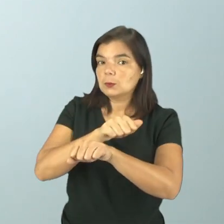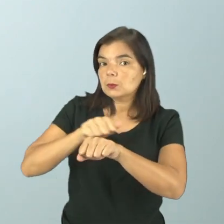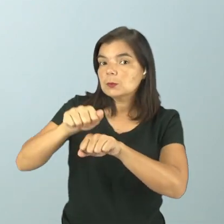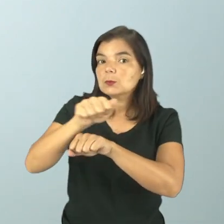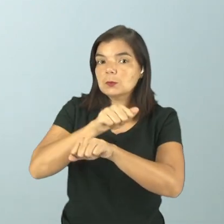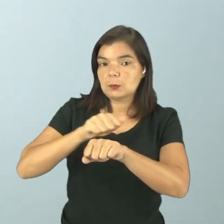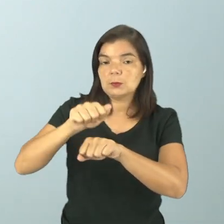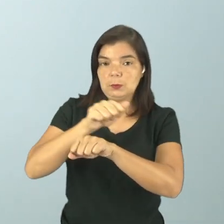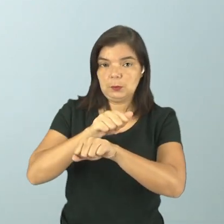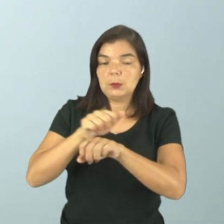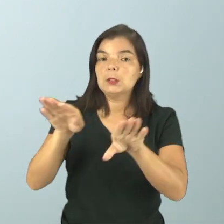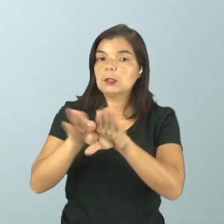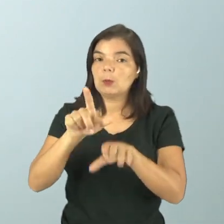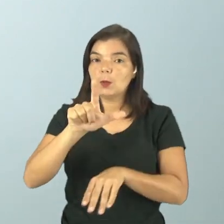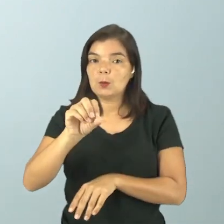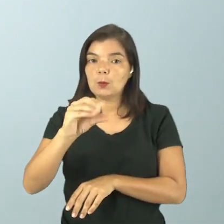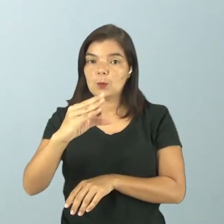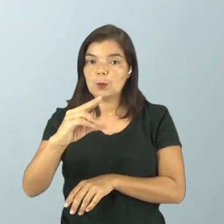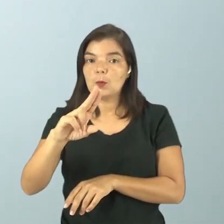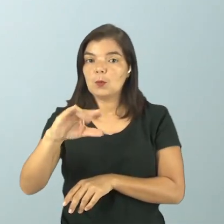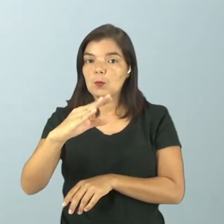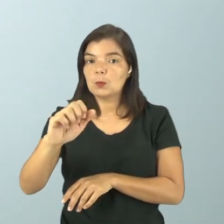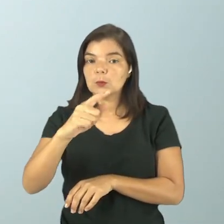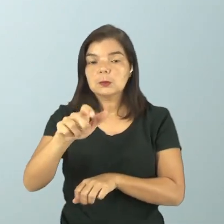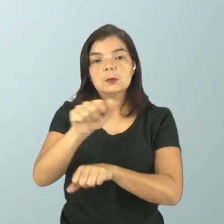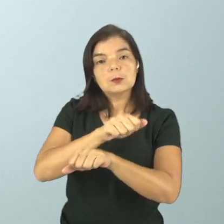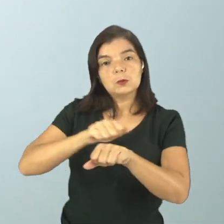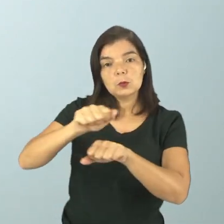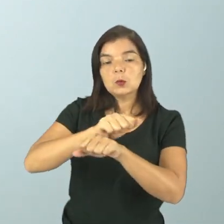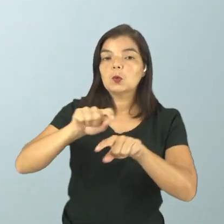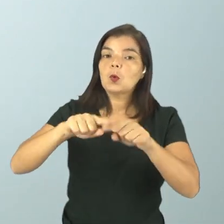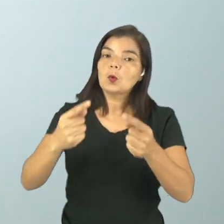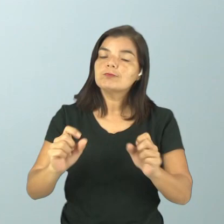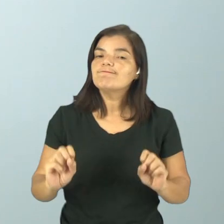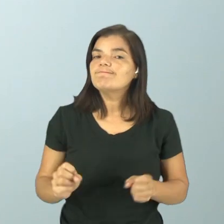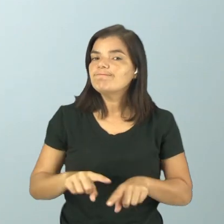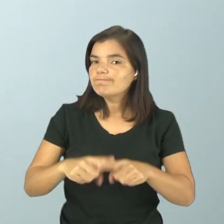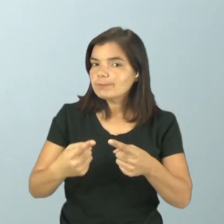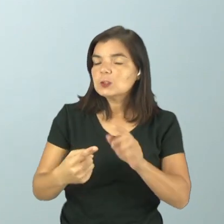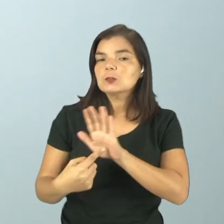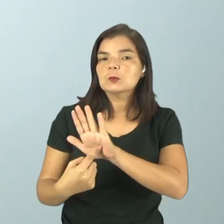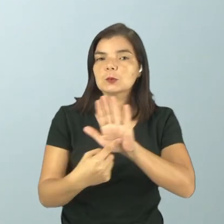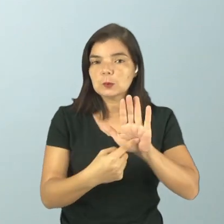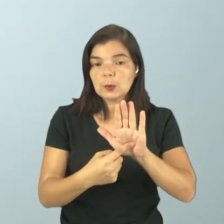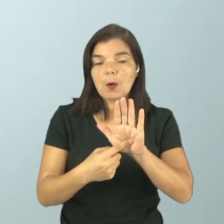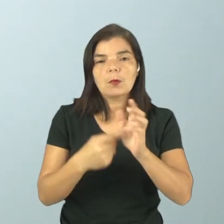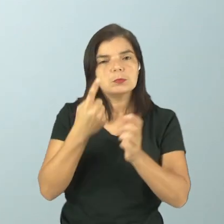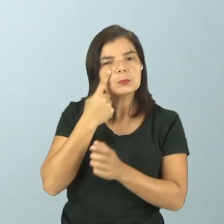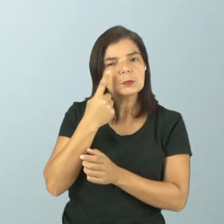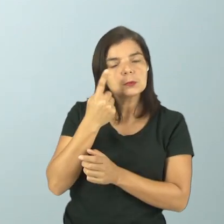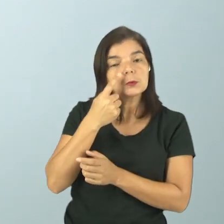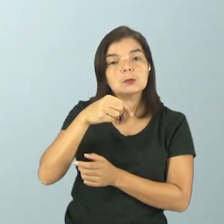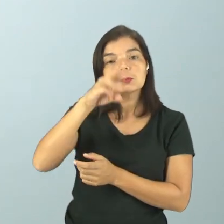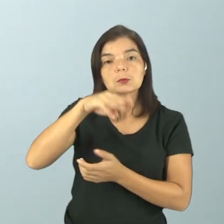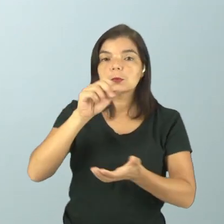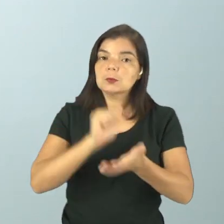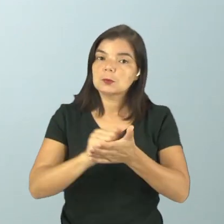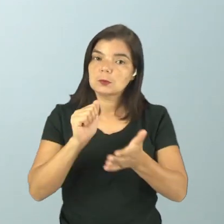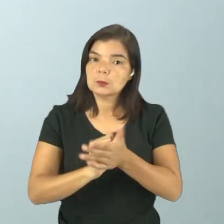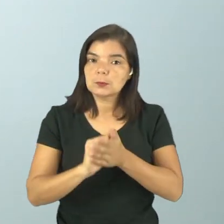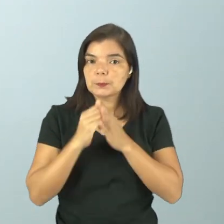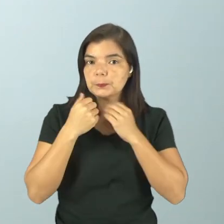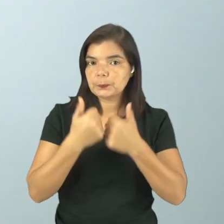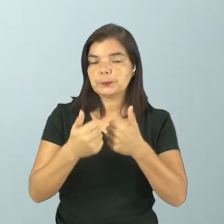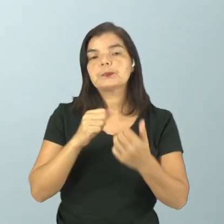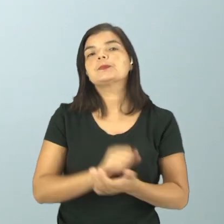as locuções adjetivas ou expressões equivalentes aí, que vão nos ajudar a ver o olhar de quem escreveu o texto, tá